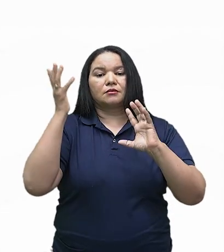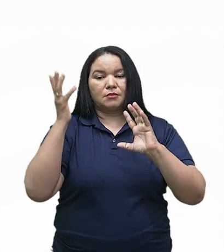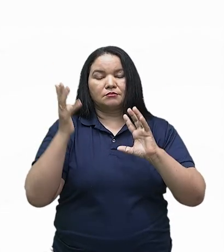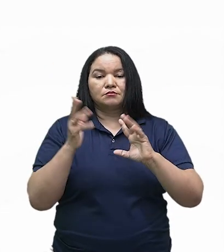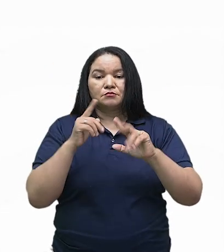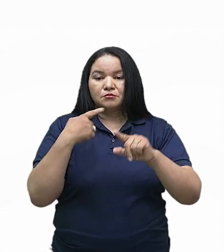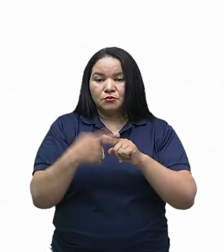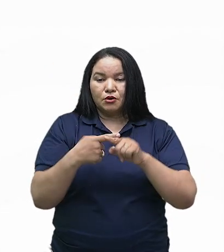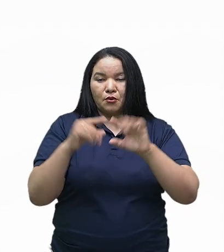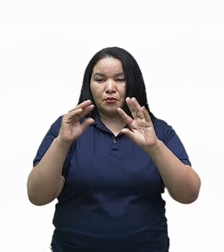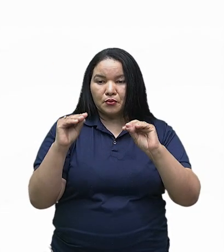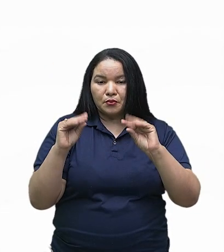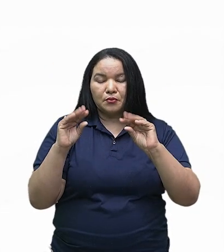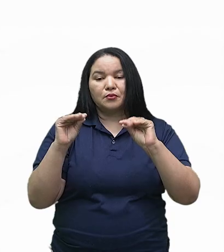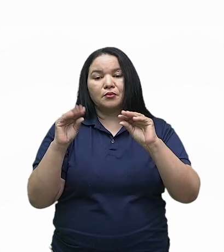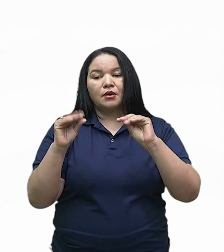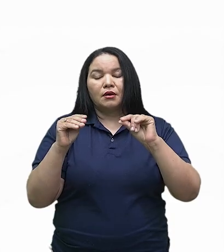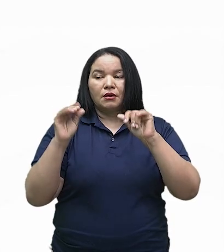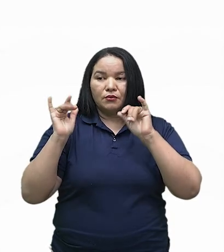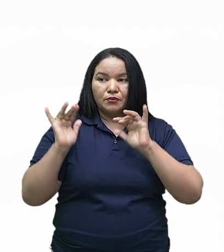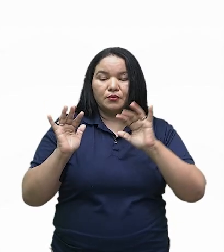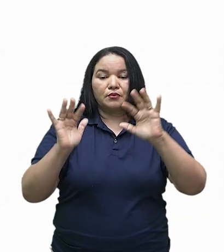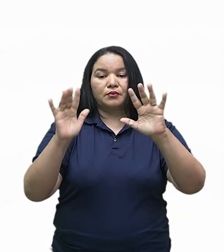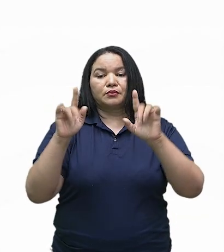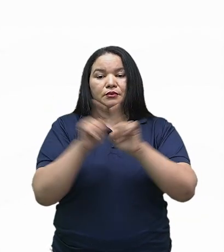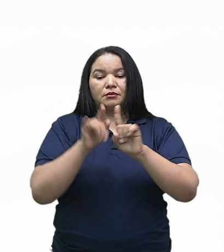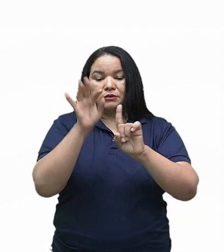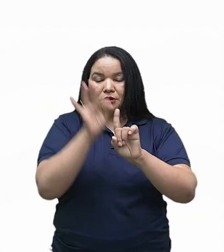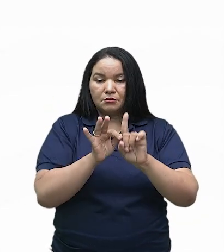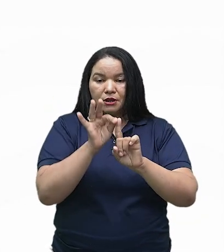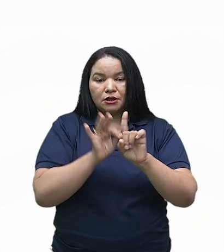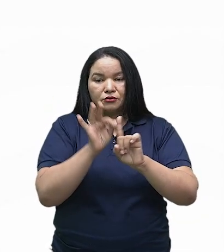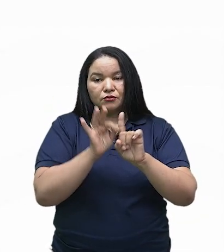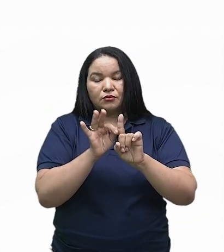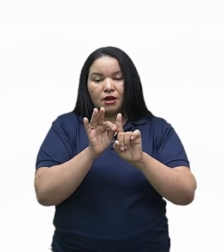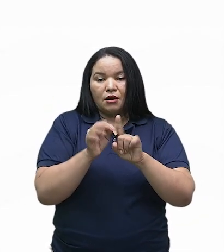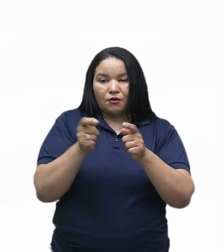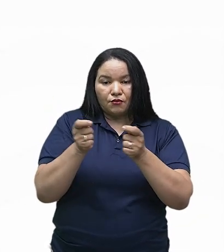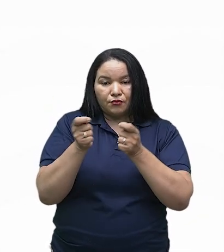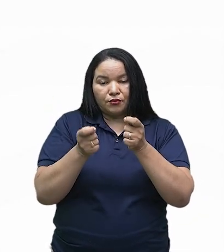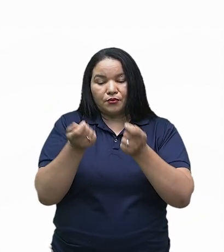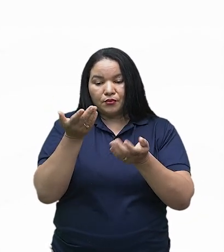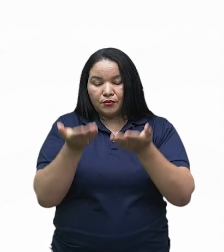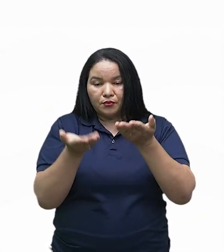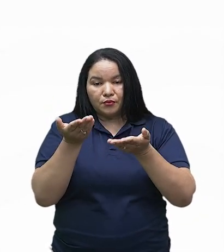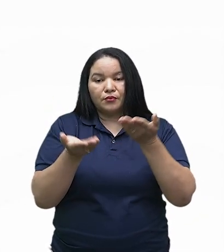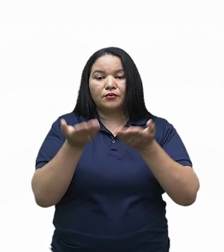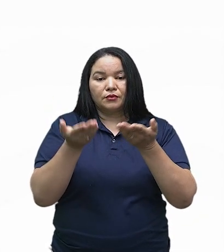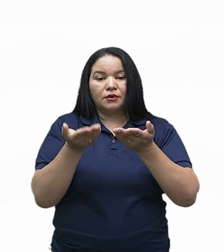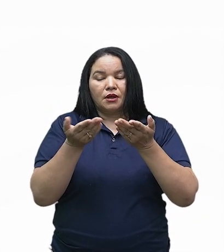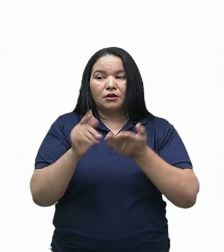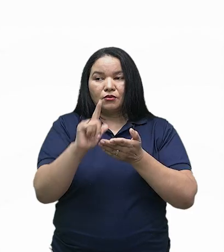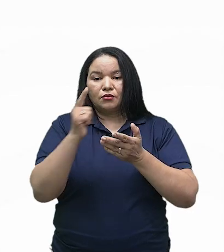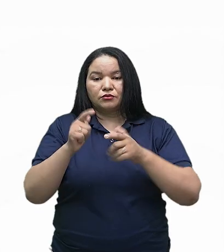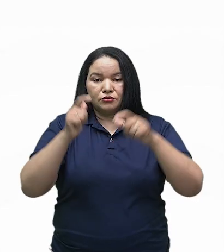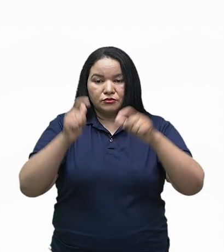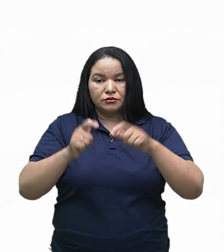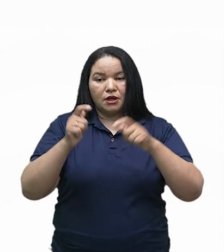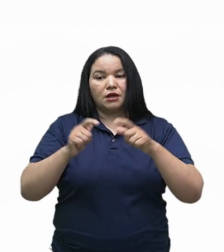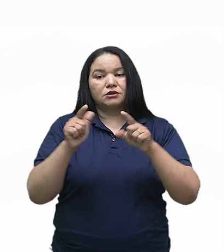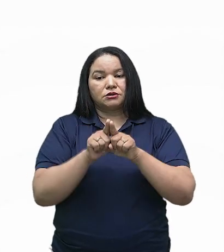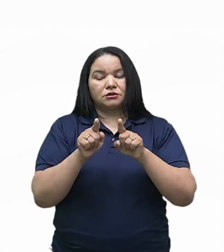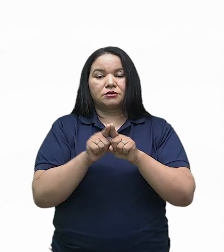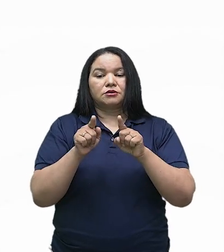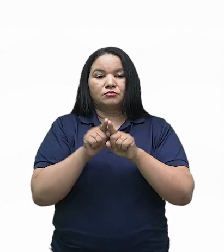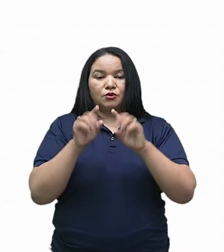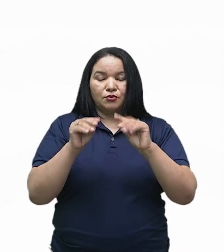essa umidade, ou seja, também ocasionando temperaturas mais amenas da Amazônia para essas demais regiões que recebem essa quantidade